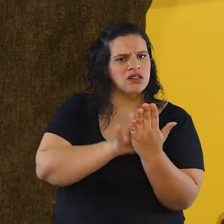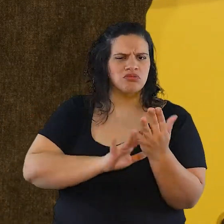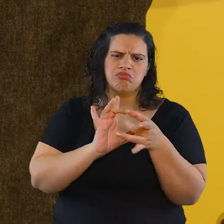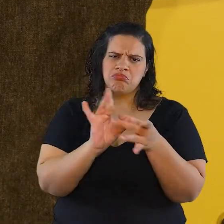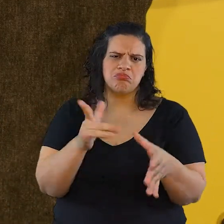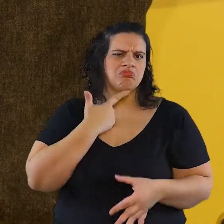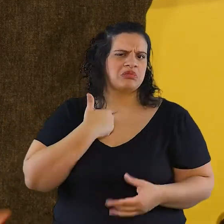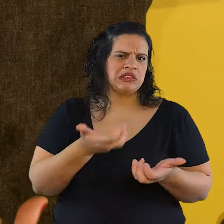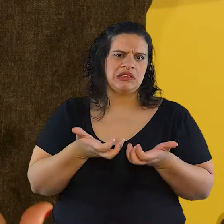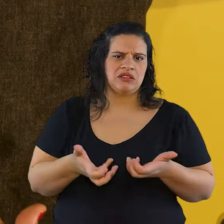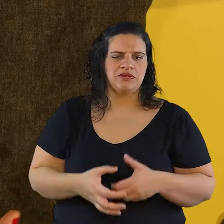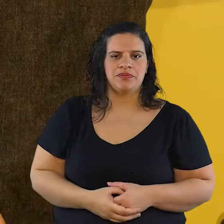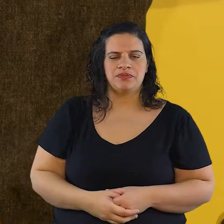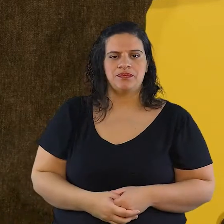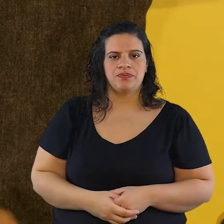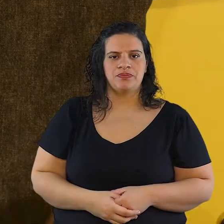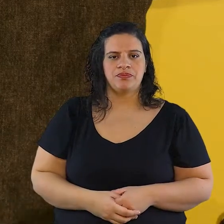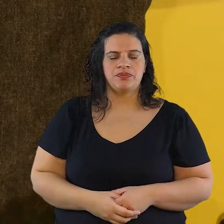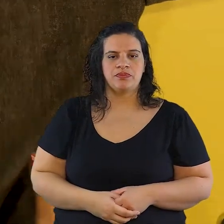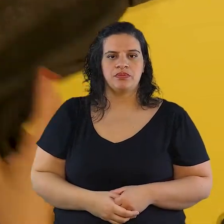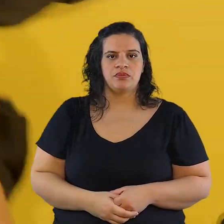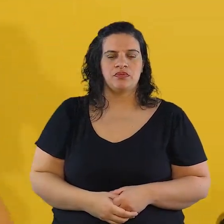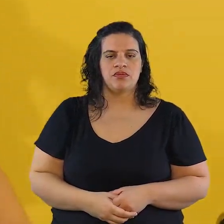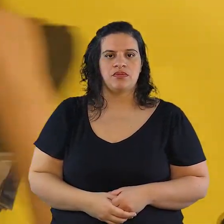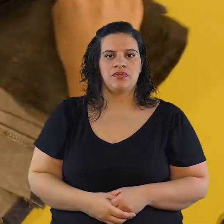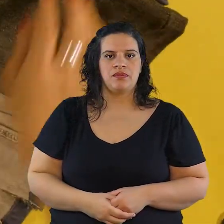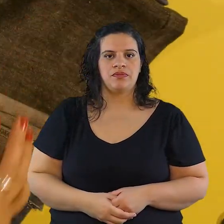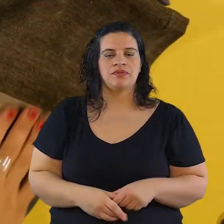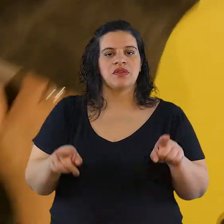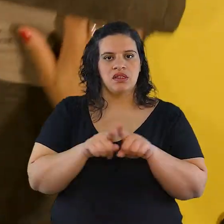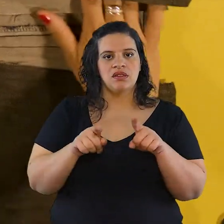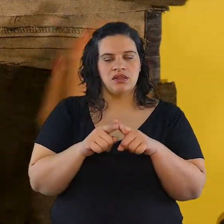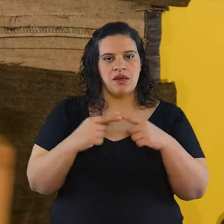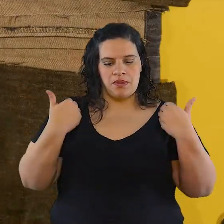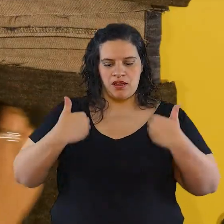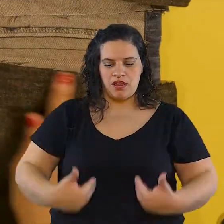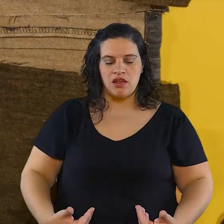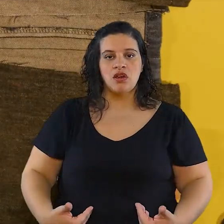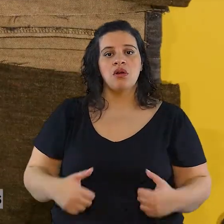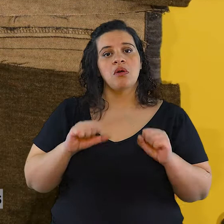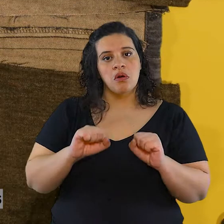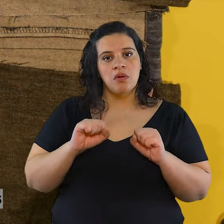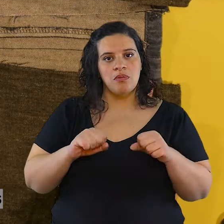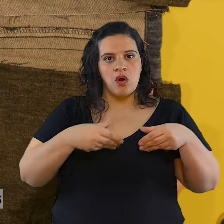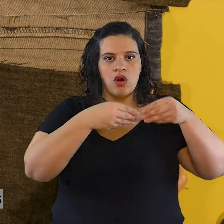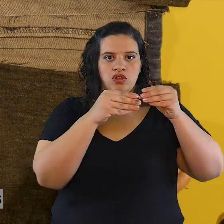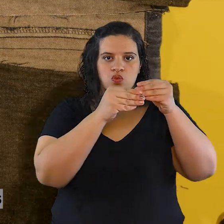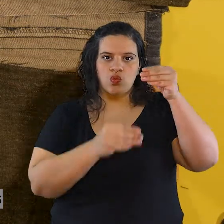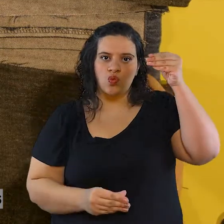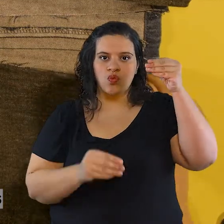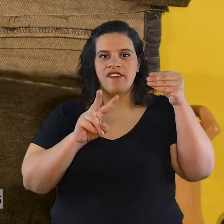até forrar com tecido, fica à vontade, tá? E aqui também tem, ou pode